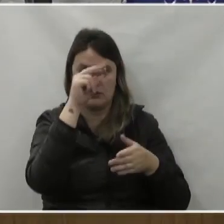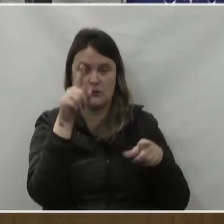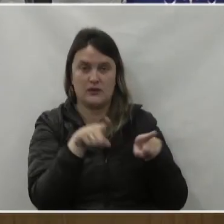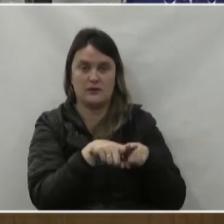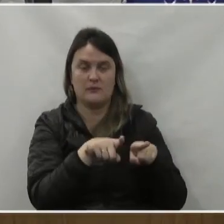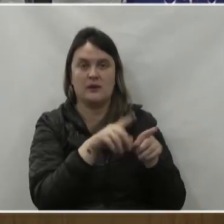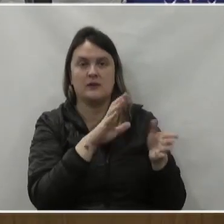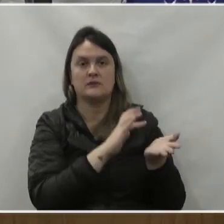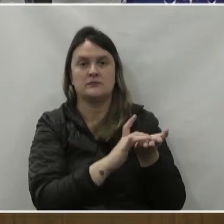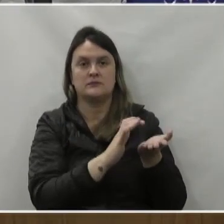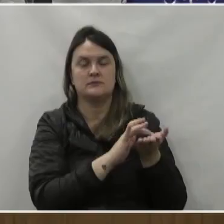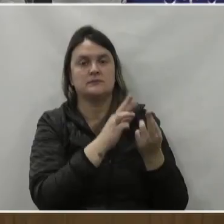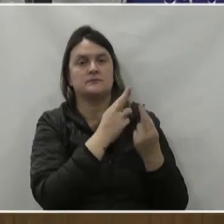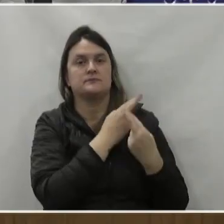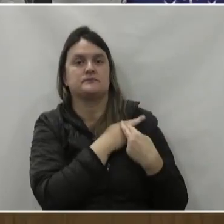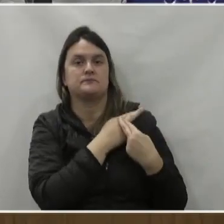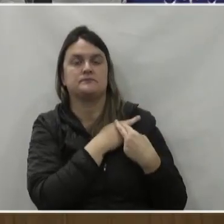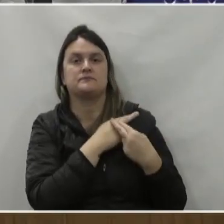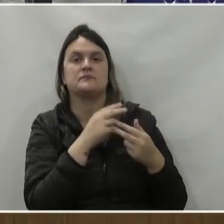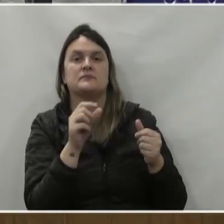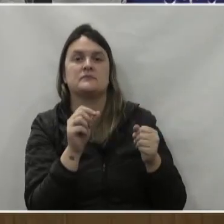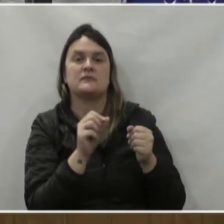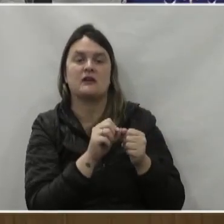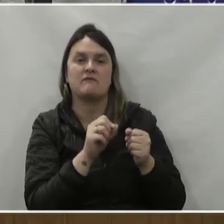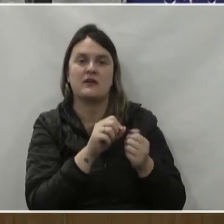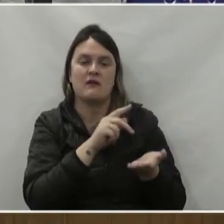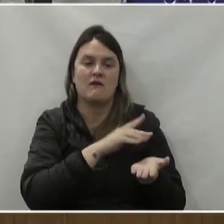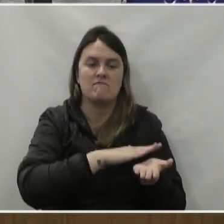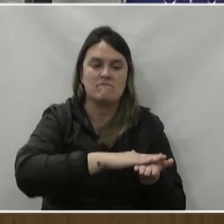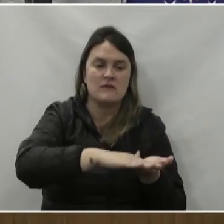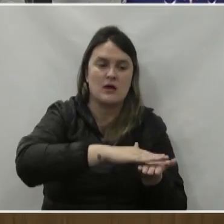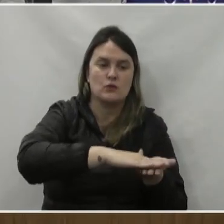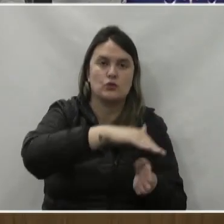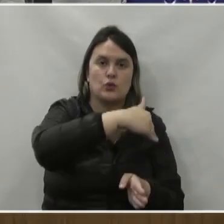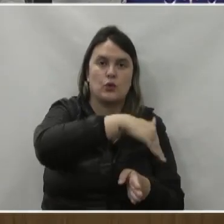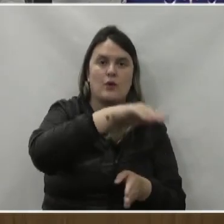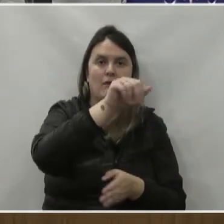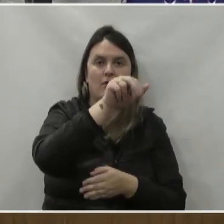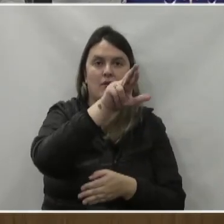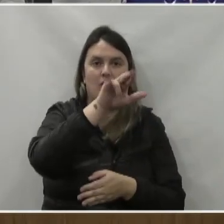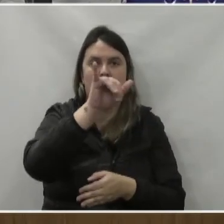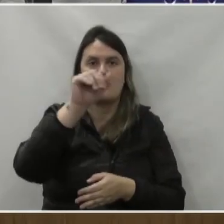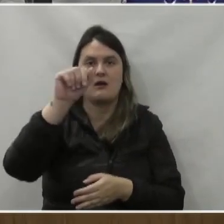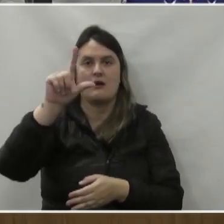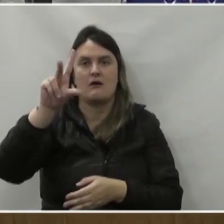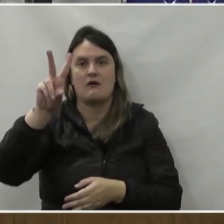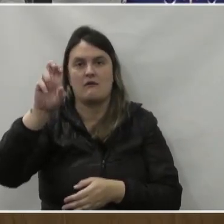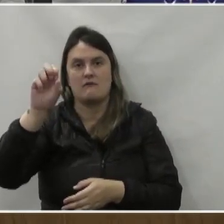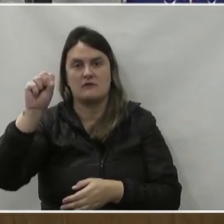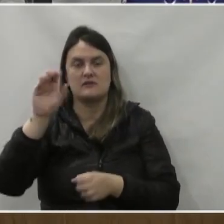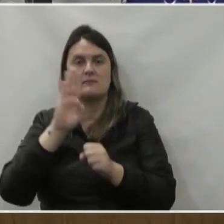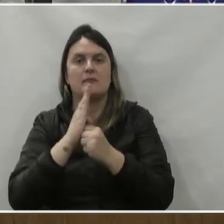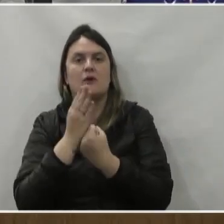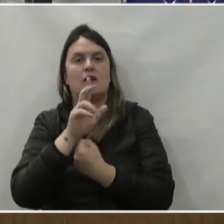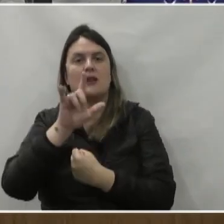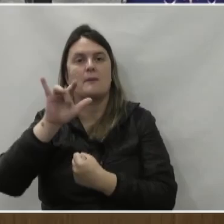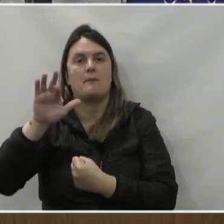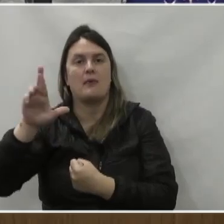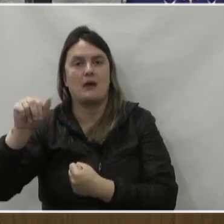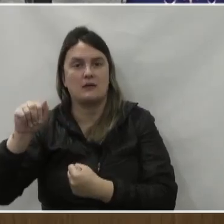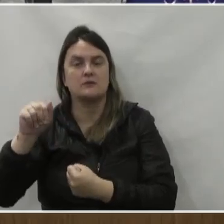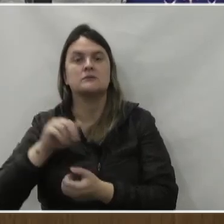da Secretaria competente, que realize a pavimentação asfáltica da Rua Ari Alves, localizada no bairro Limeira. O